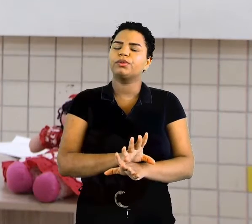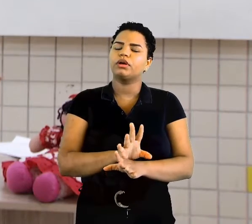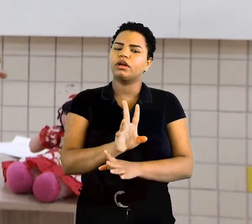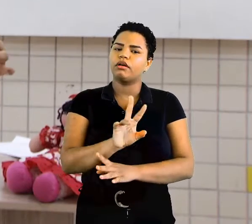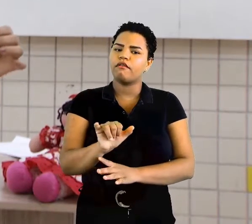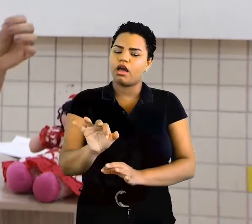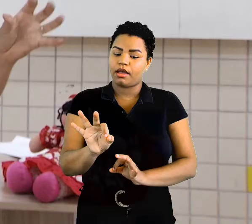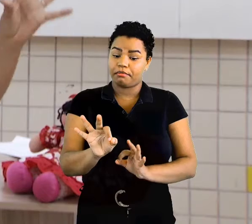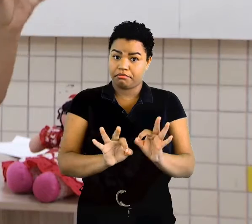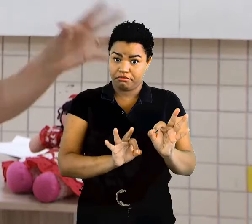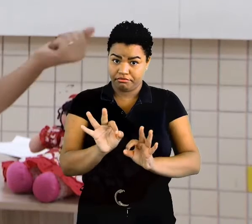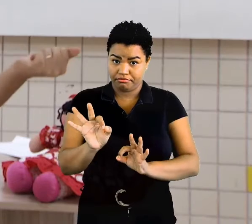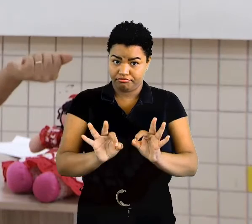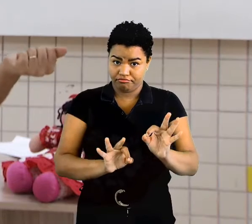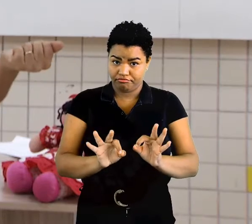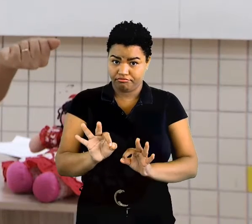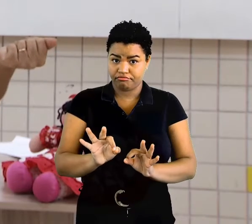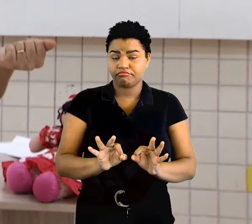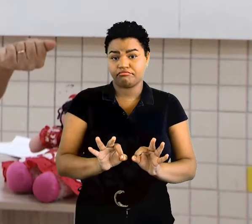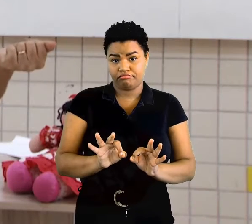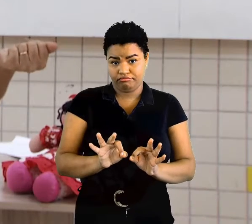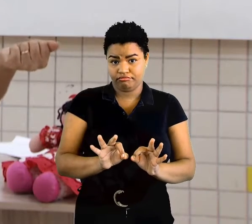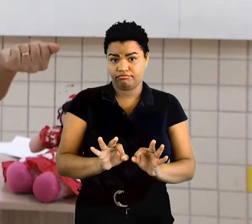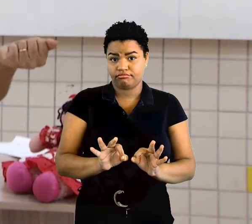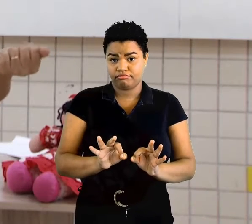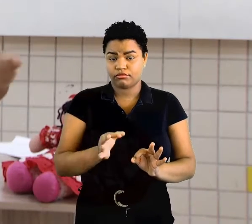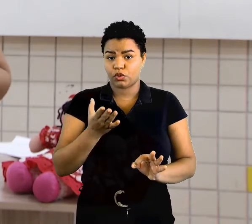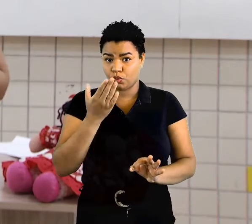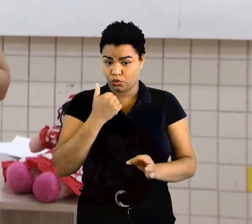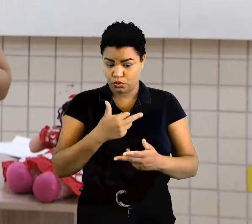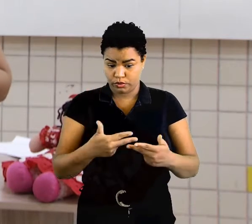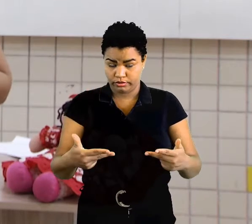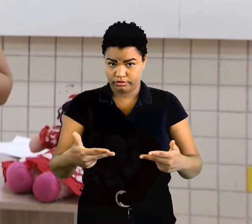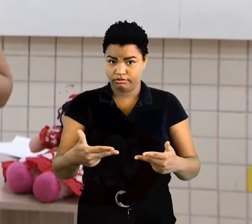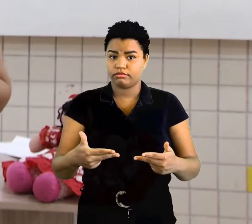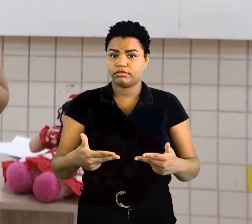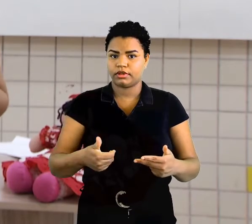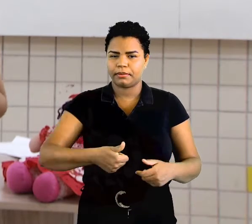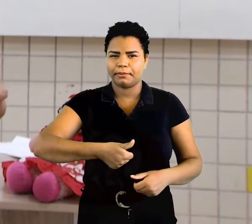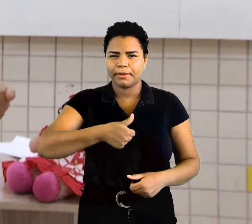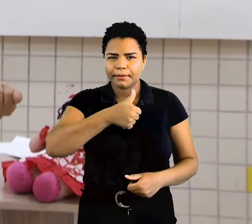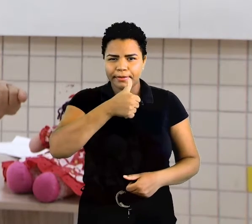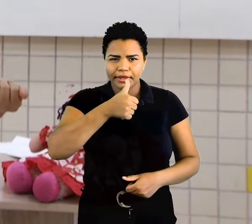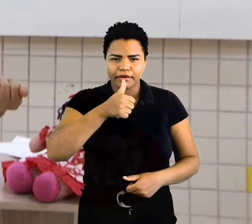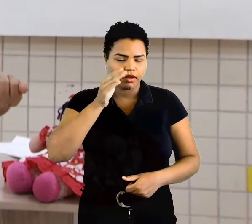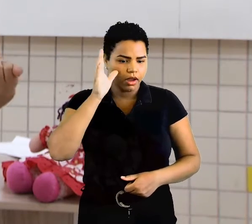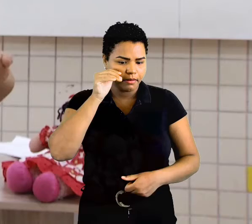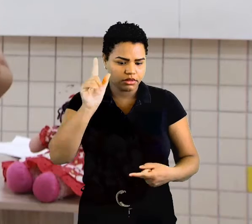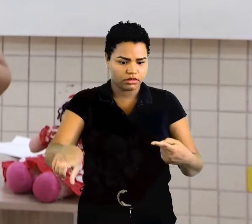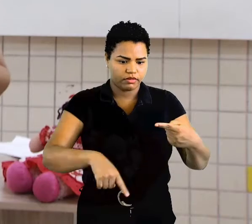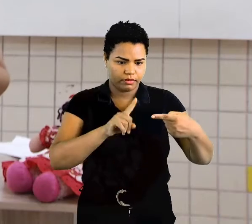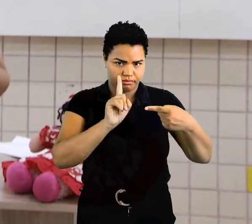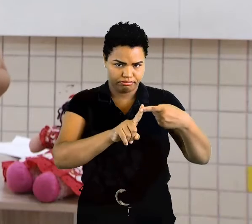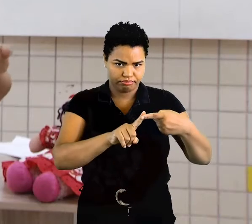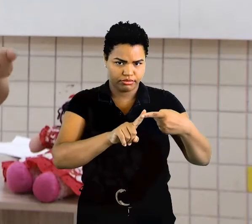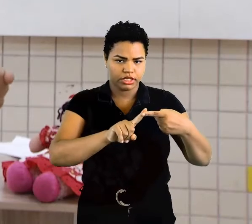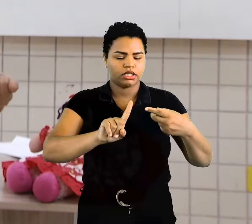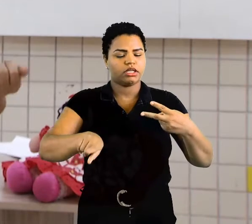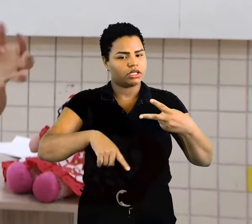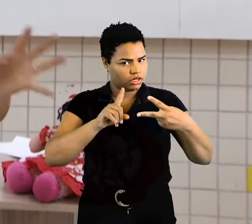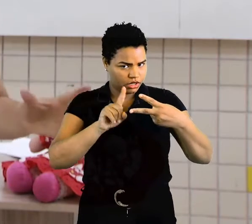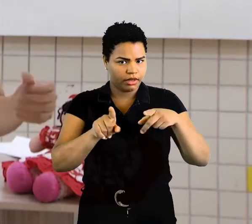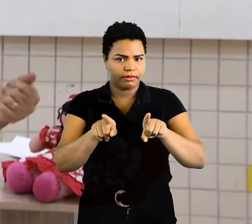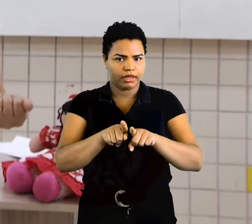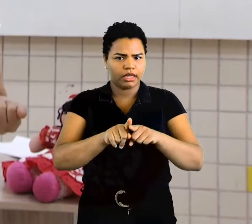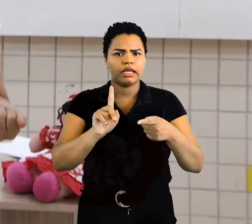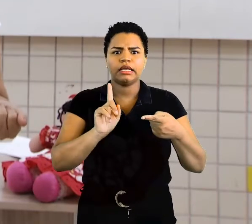alimento. Você vai, com cuidado, observar tanto a primeira parte quanto a segunda parte. Por que a primeira parte? Ver se